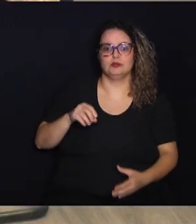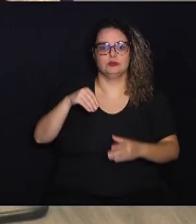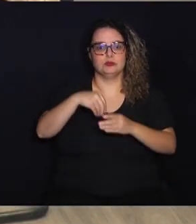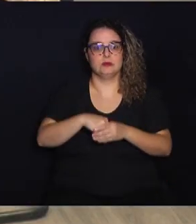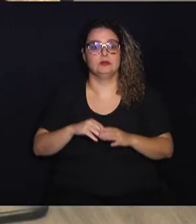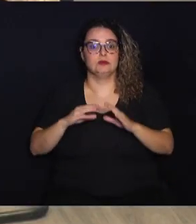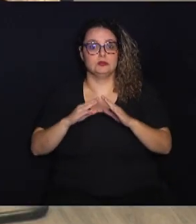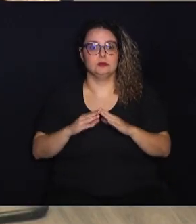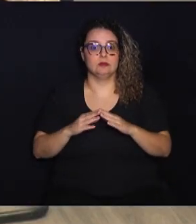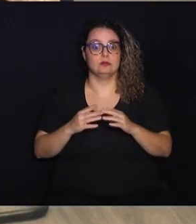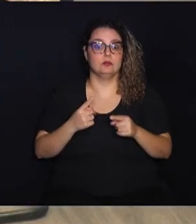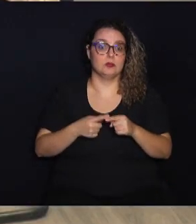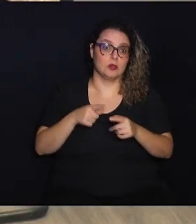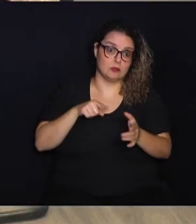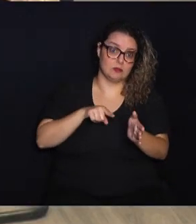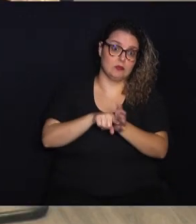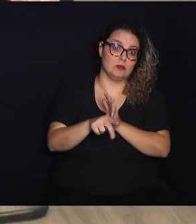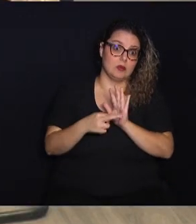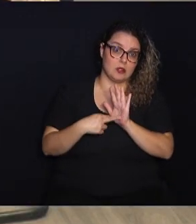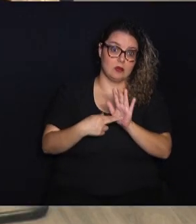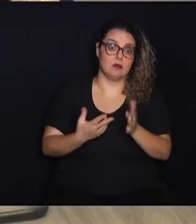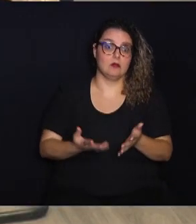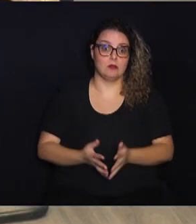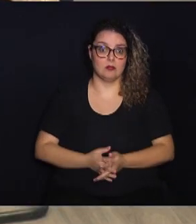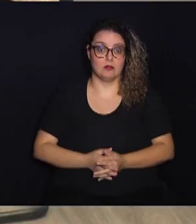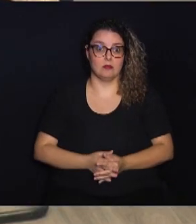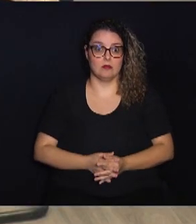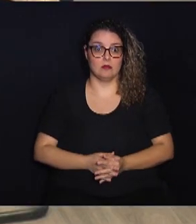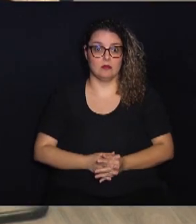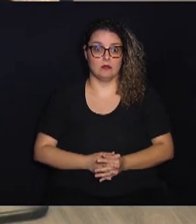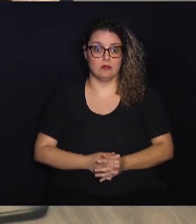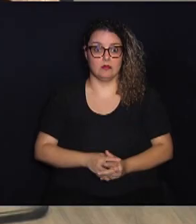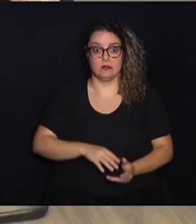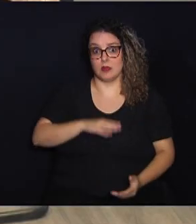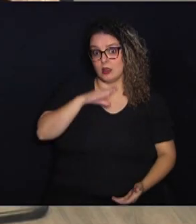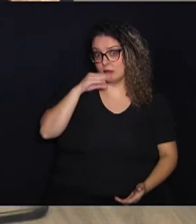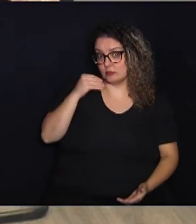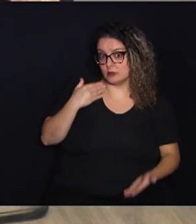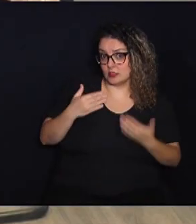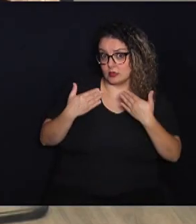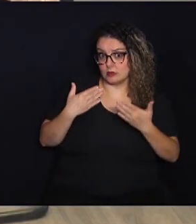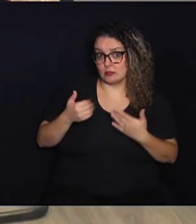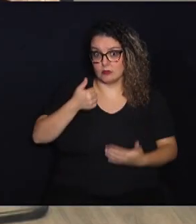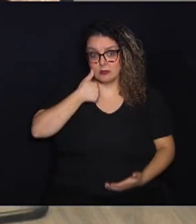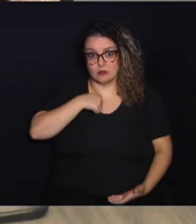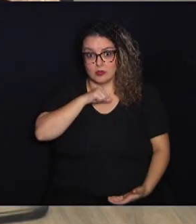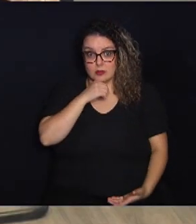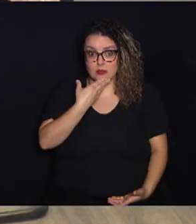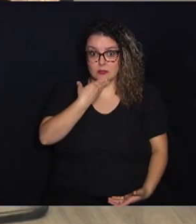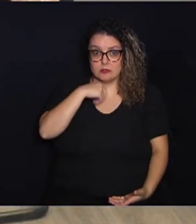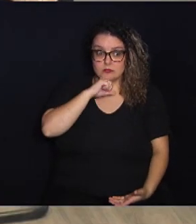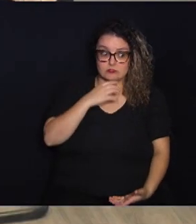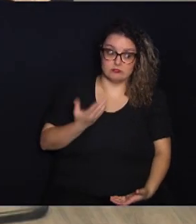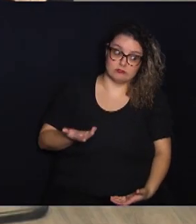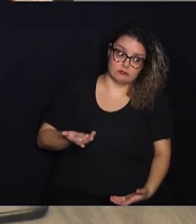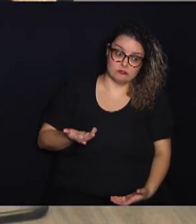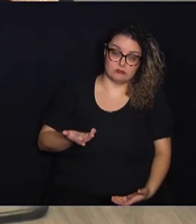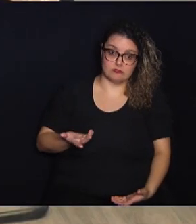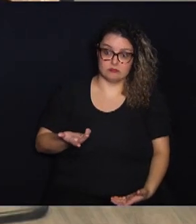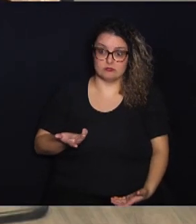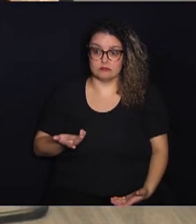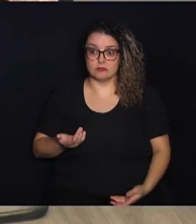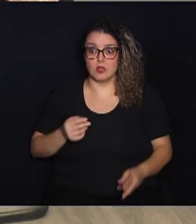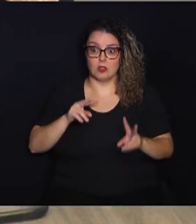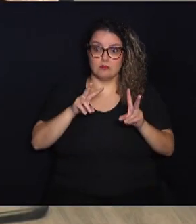casa. Porque eu questionei referente o adolescente conversar com a mãe ou com o pai, né? Um